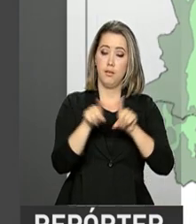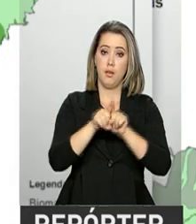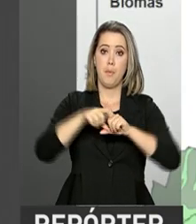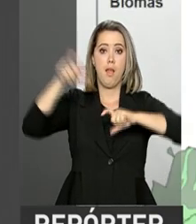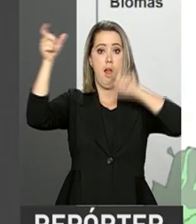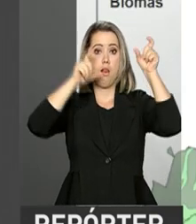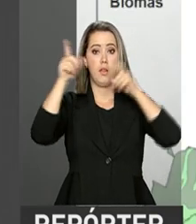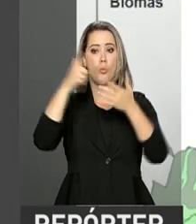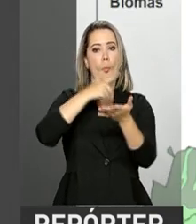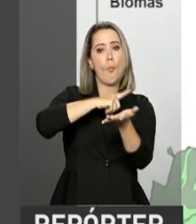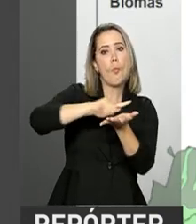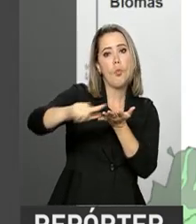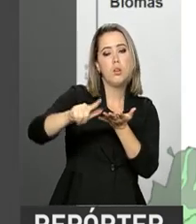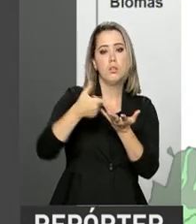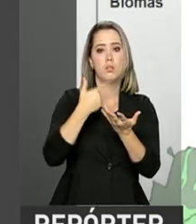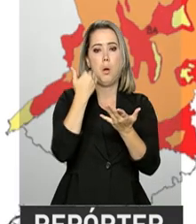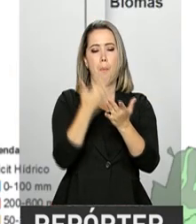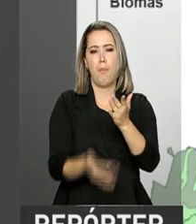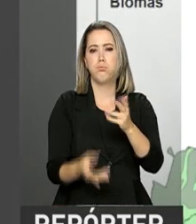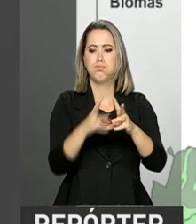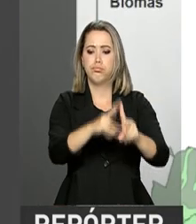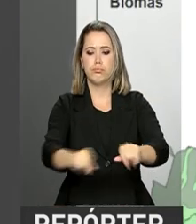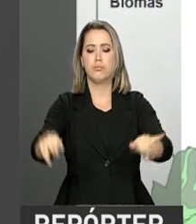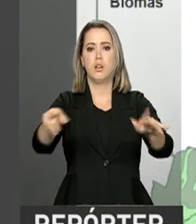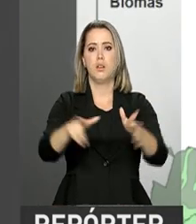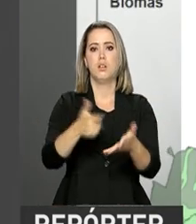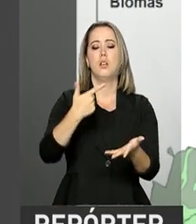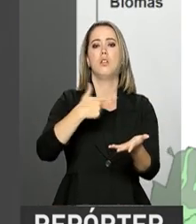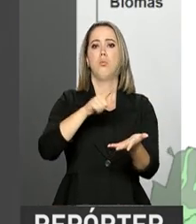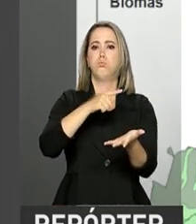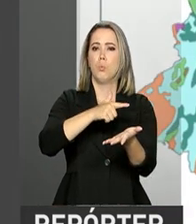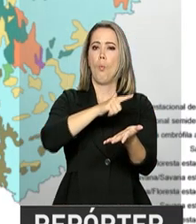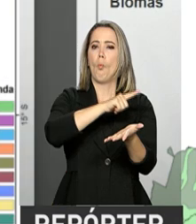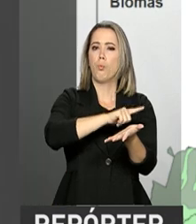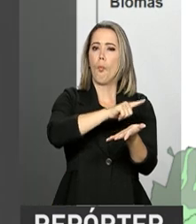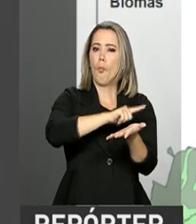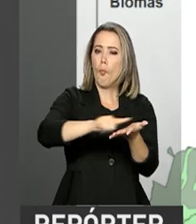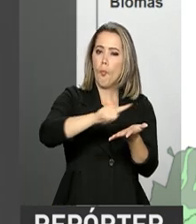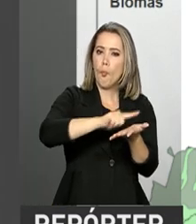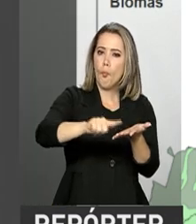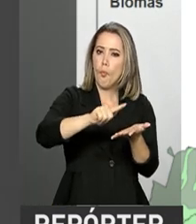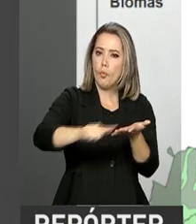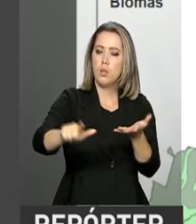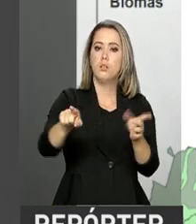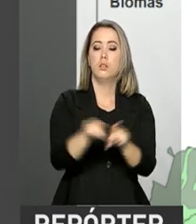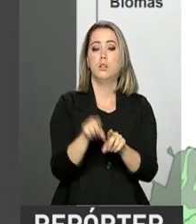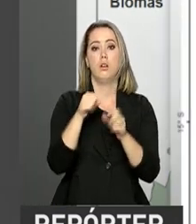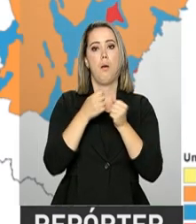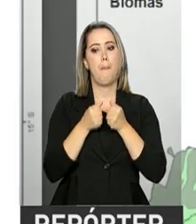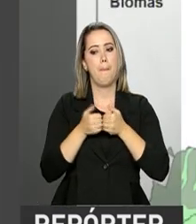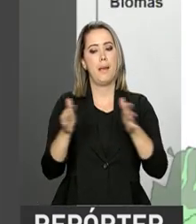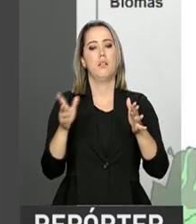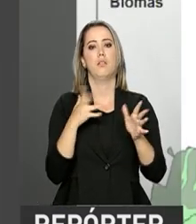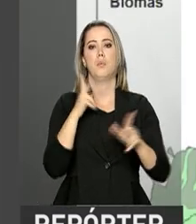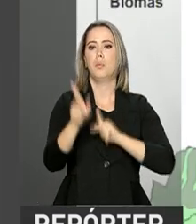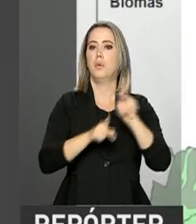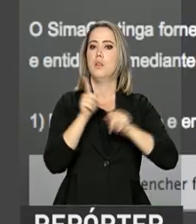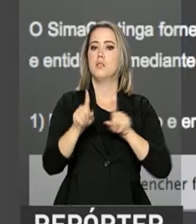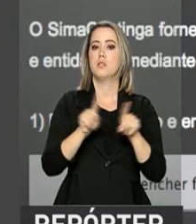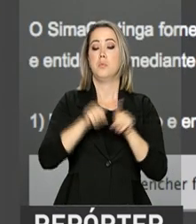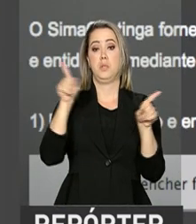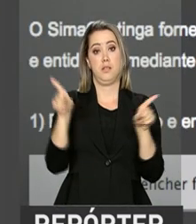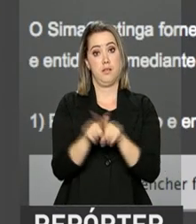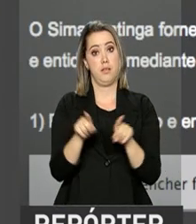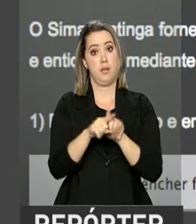sobre seca, degradação ambiental e desertificação, é aberto ao público em geral, mas é feito principalmente para embasar